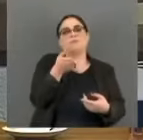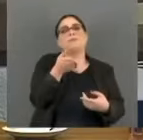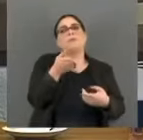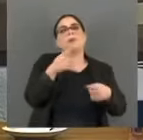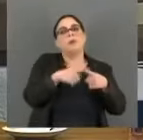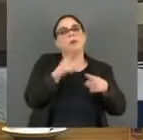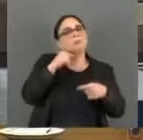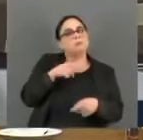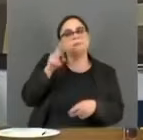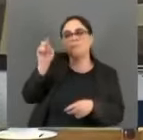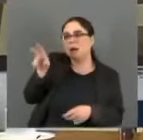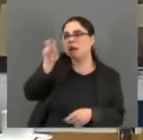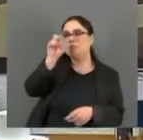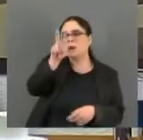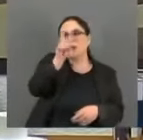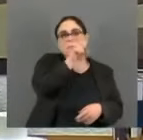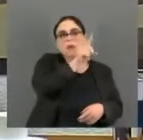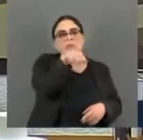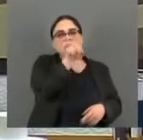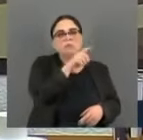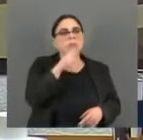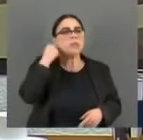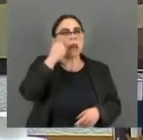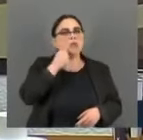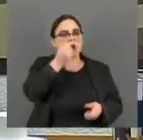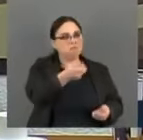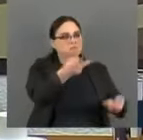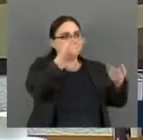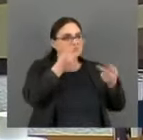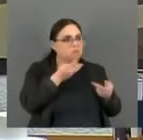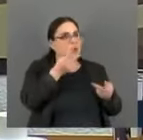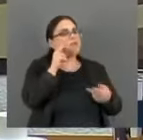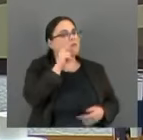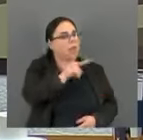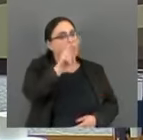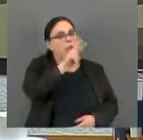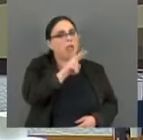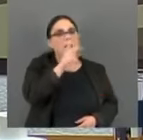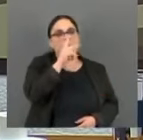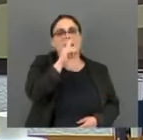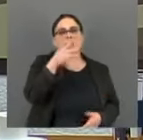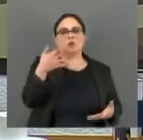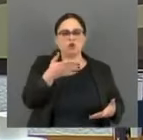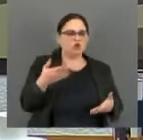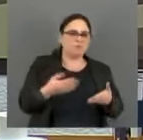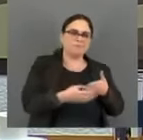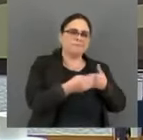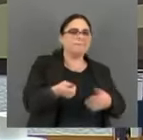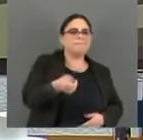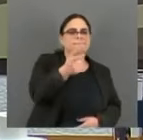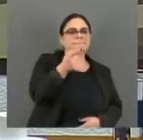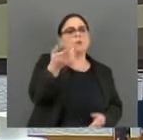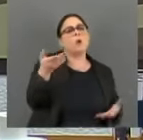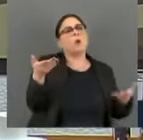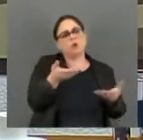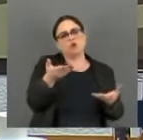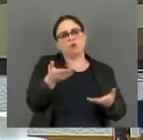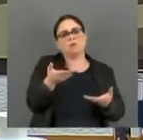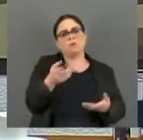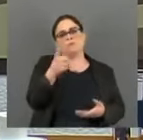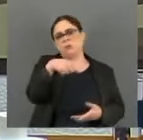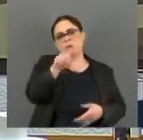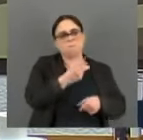de ouvir os senadores e e dizer assim como um lead hoje gente não